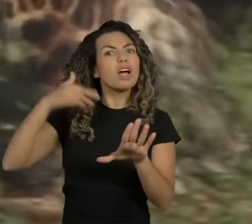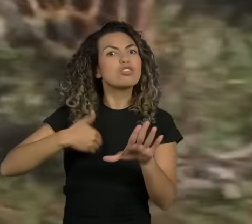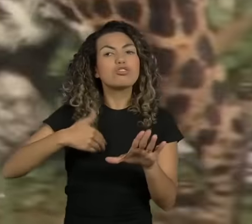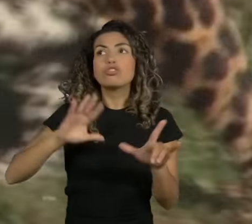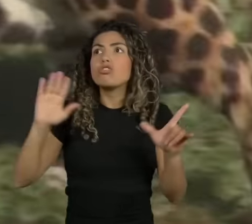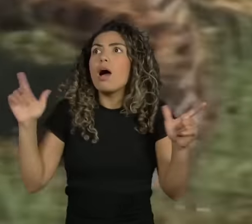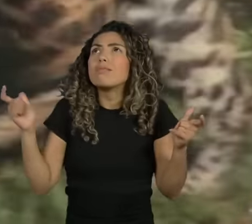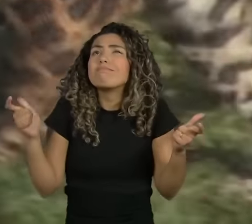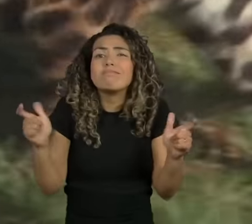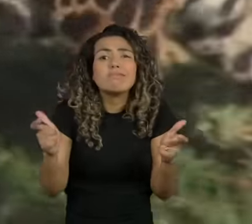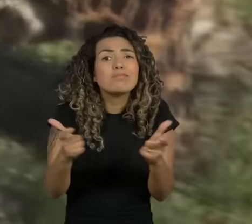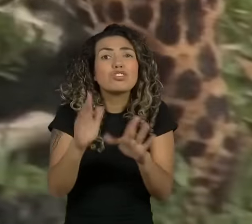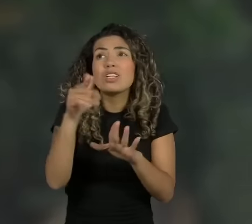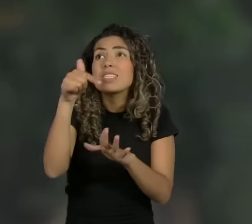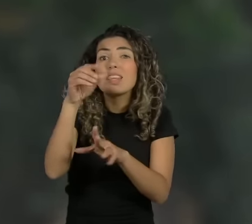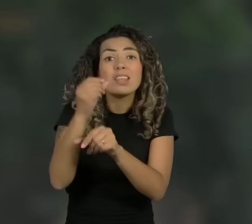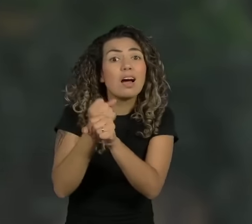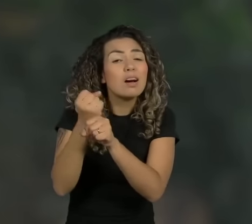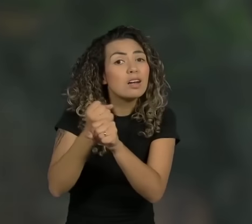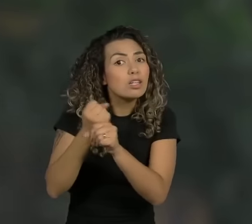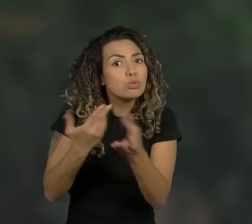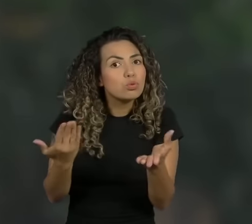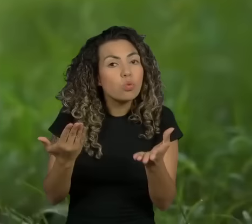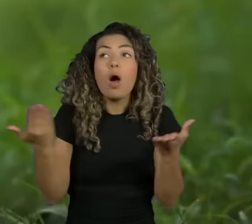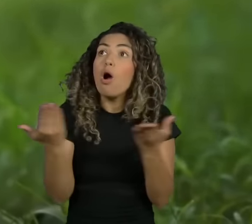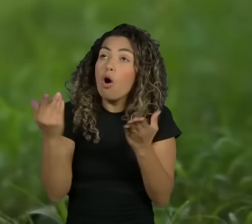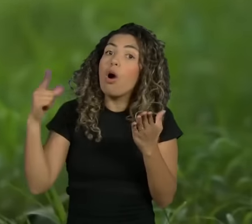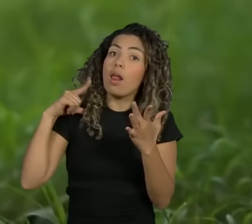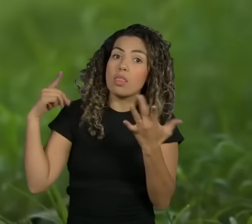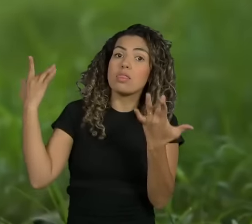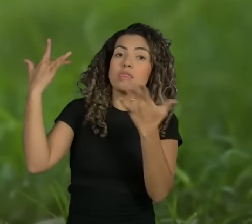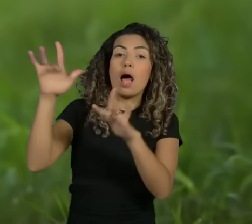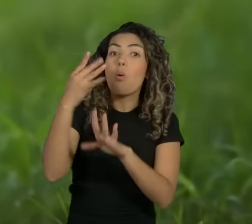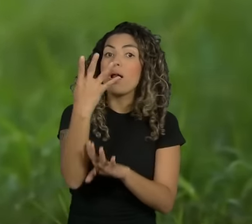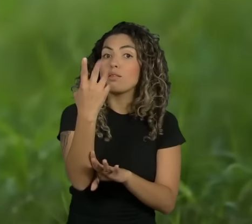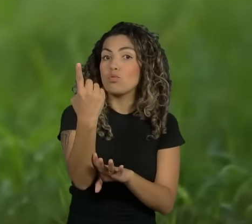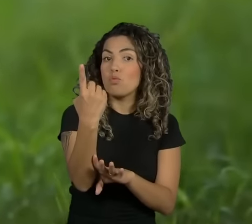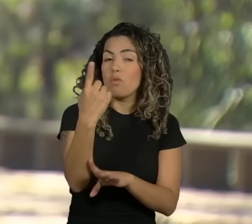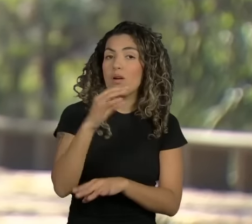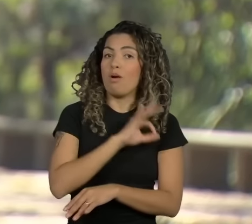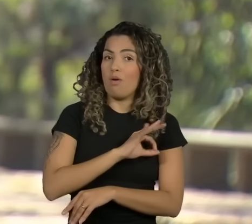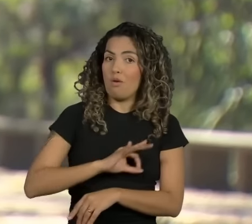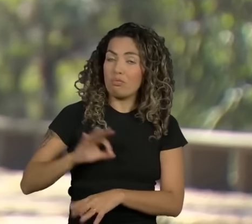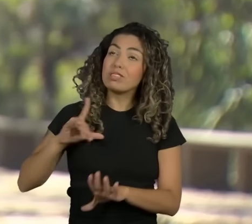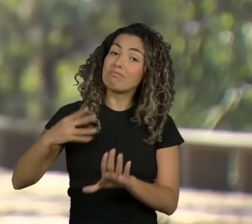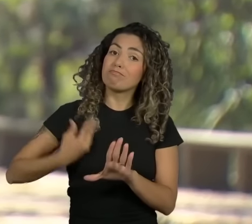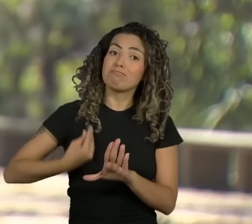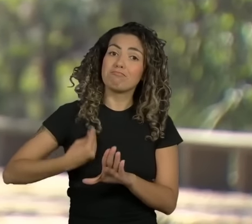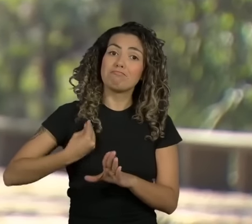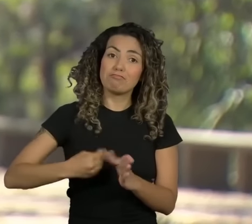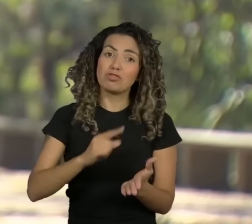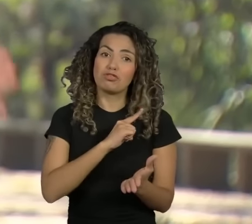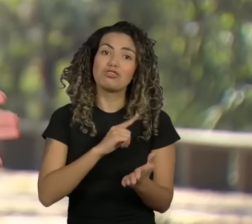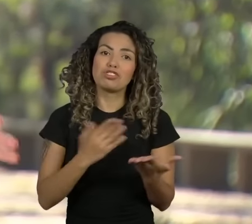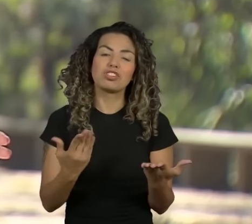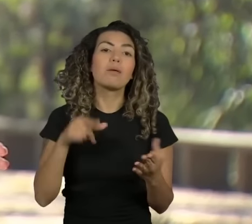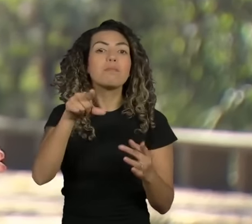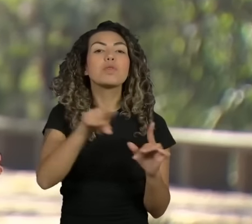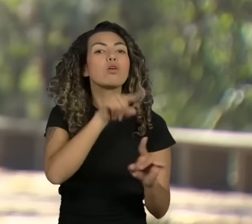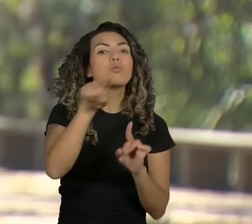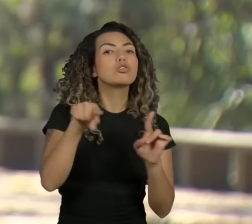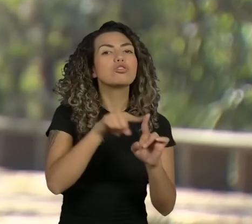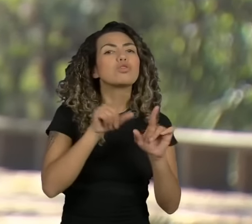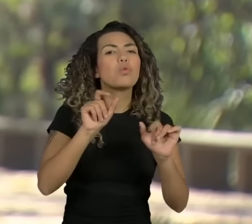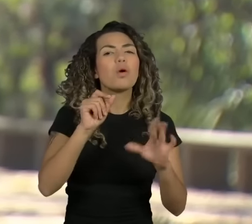70 anos. Hoje já tem 41 onças, né, em vida livre lá. A iniciativa vai conectar um mosaico